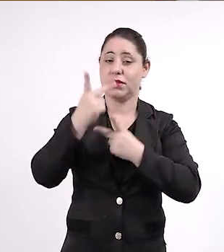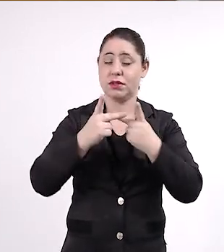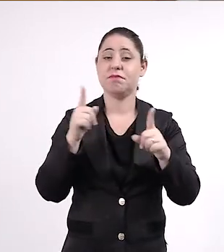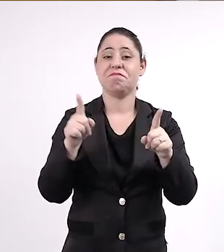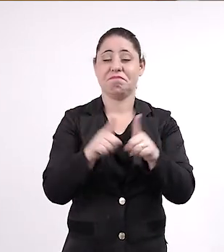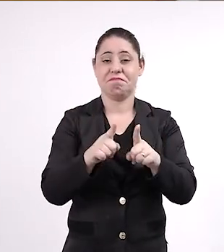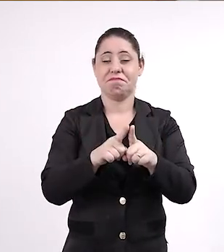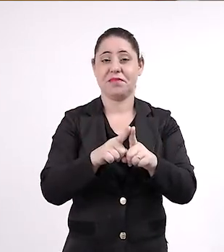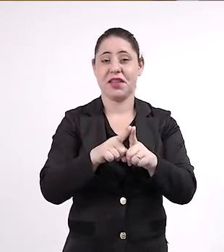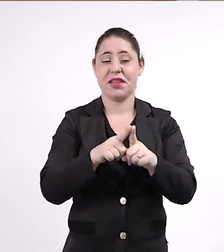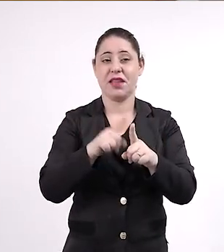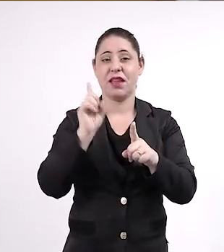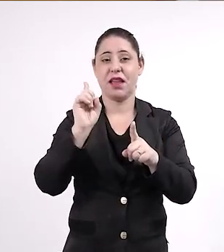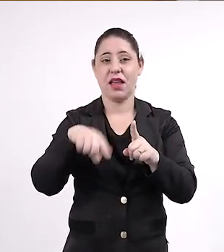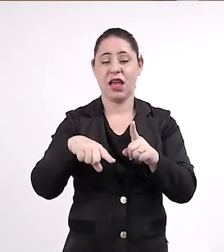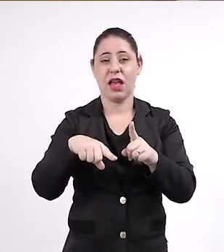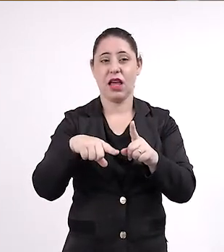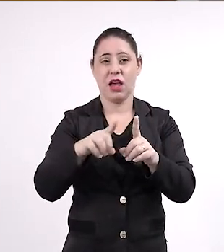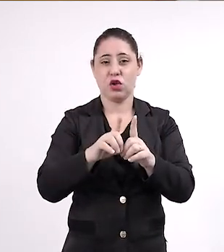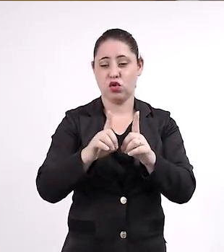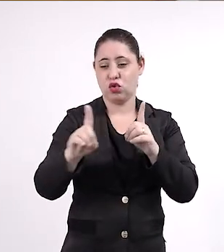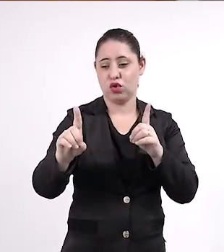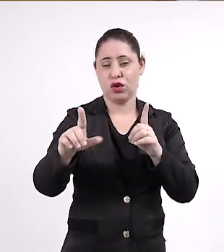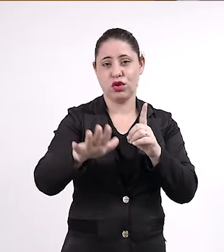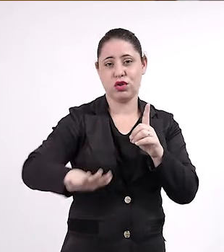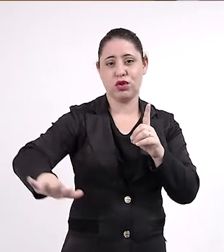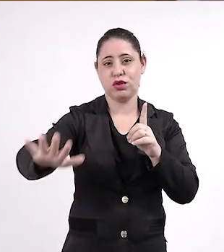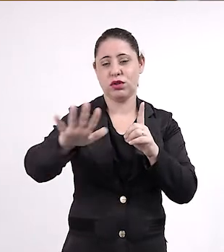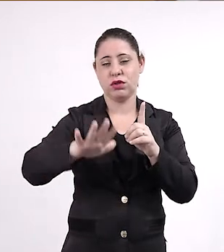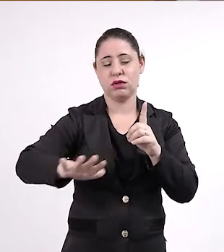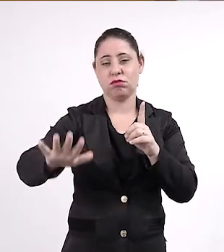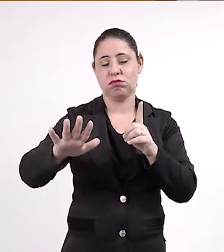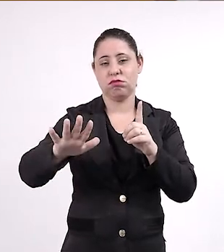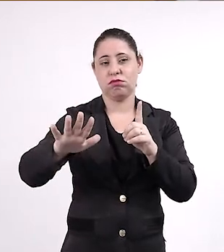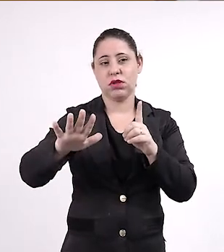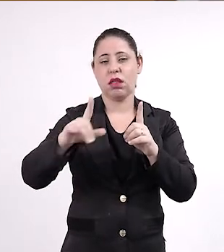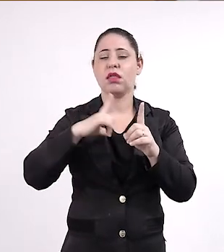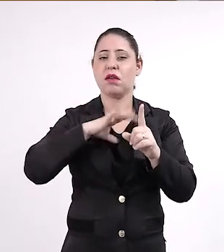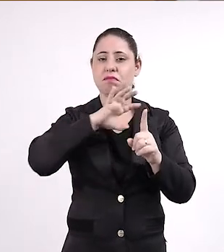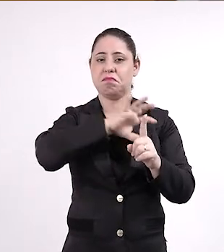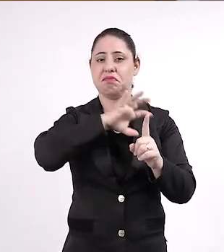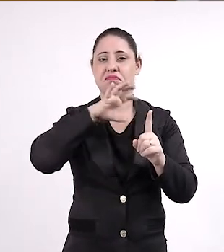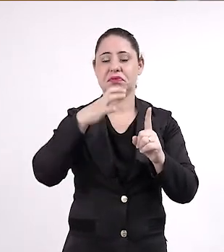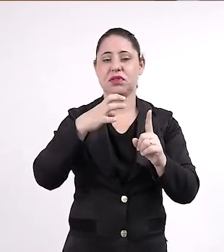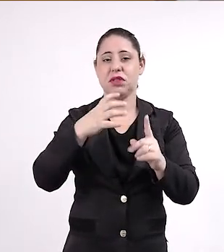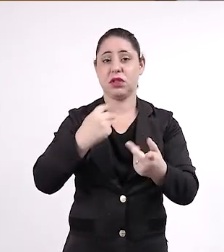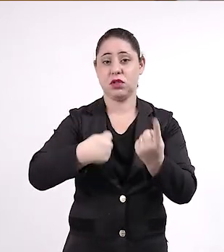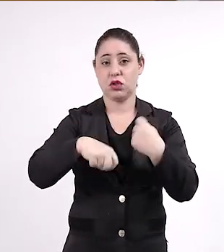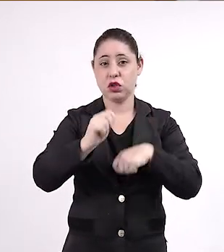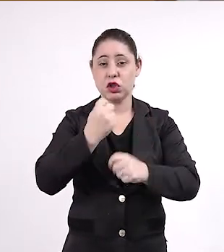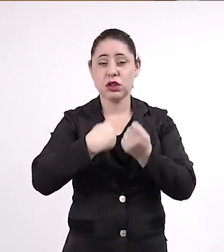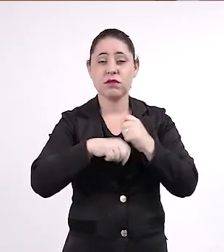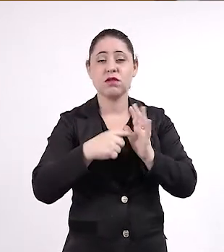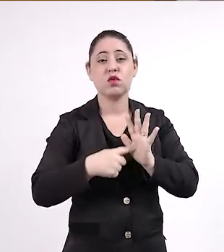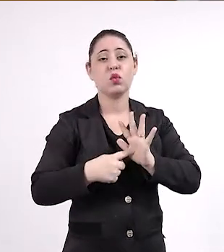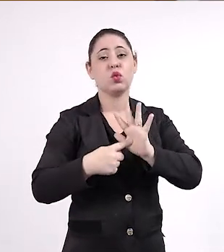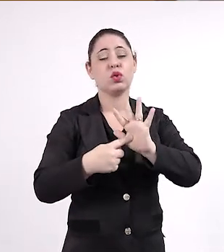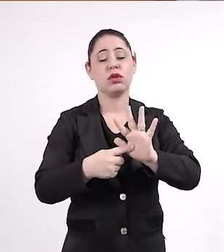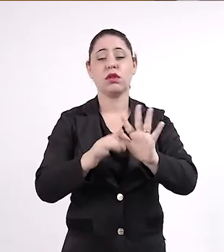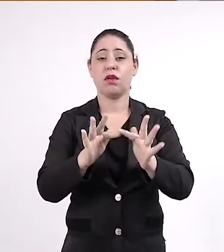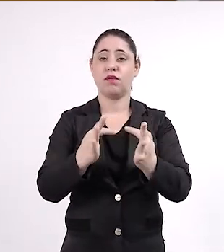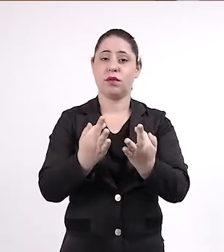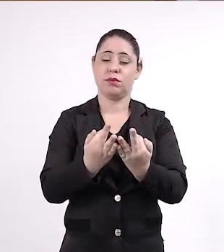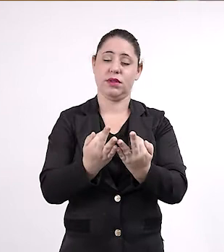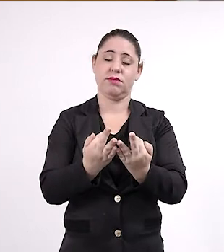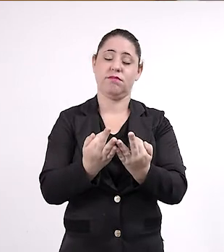havia dito, o distanciamento social, e isso teve repercussões econômicas que vão se desdobrar